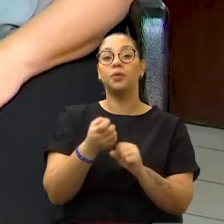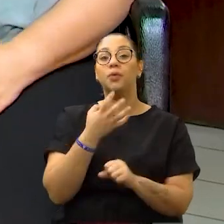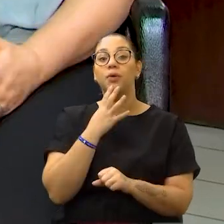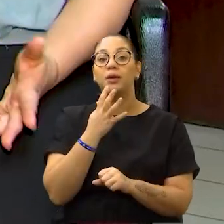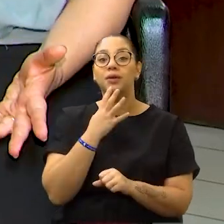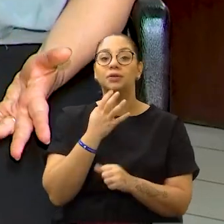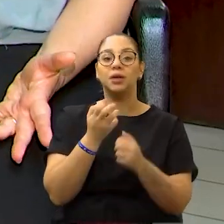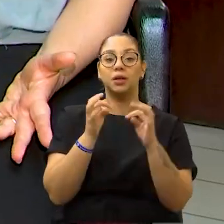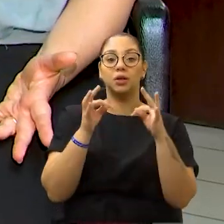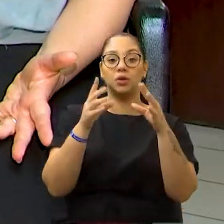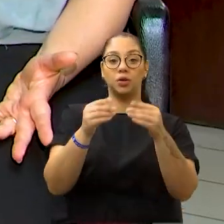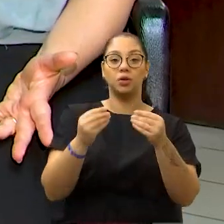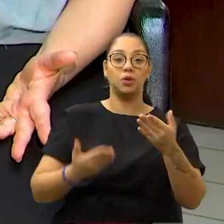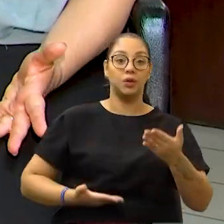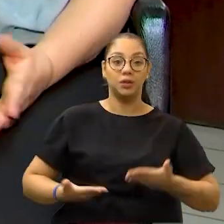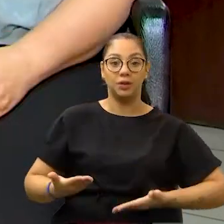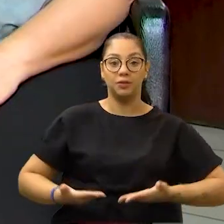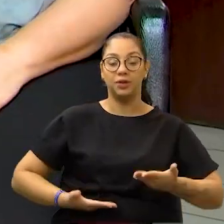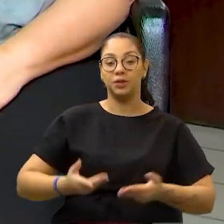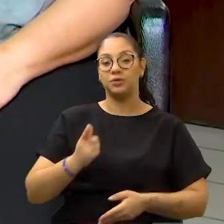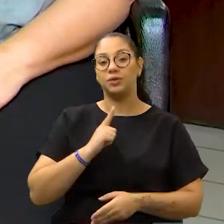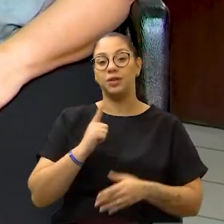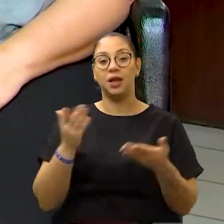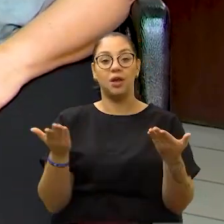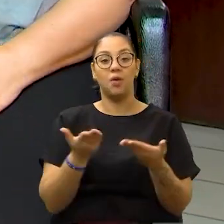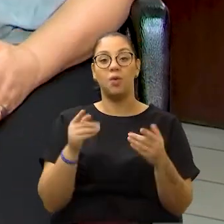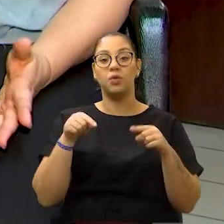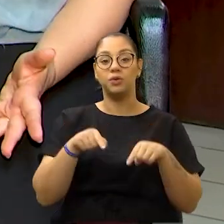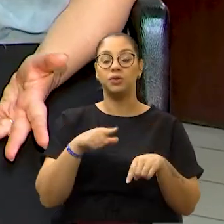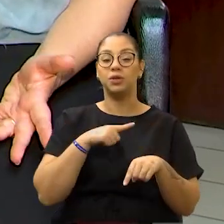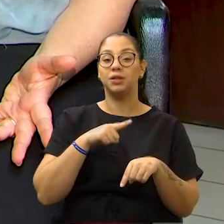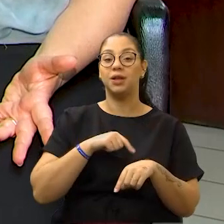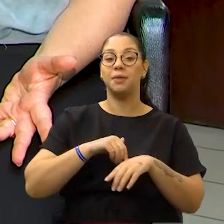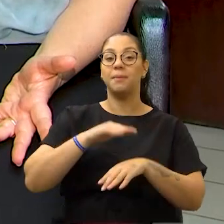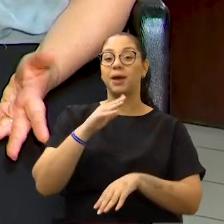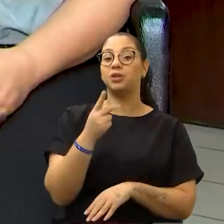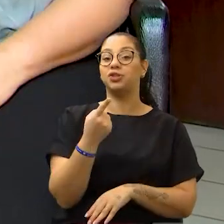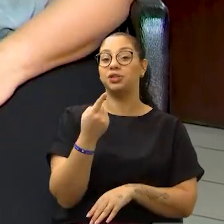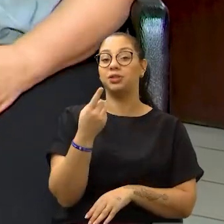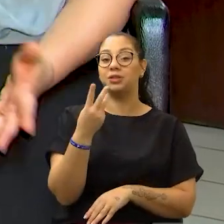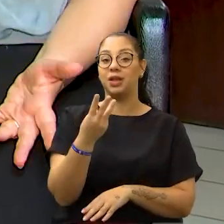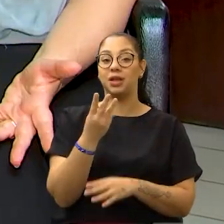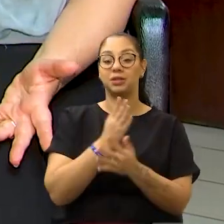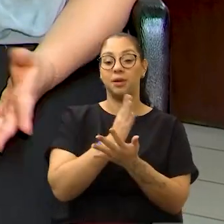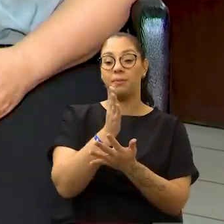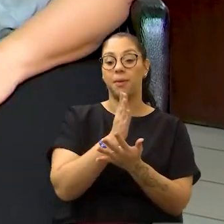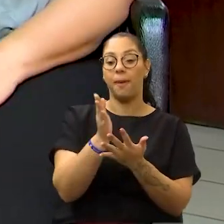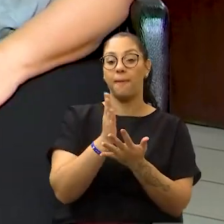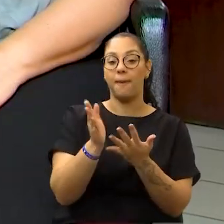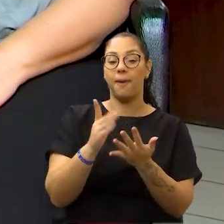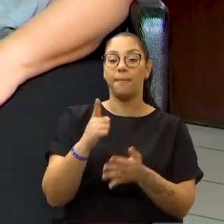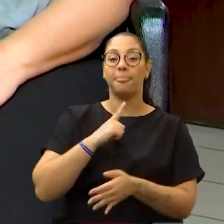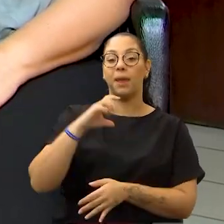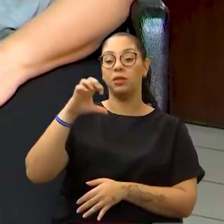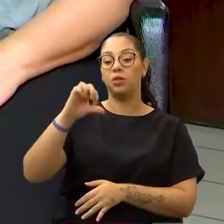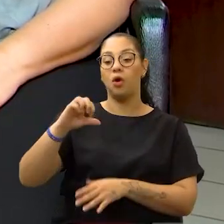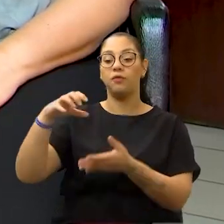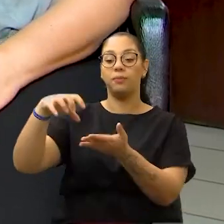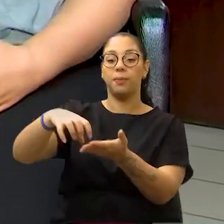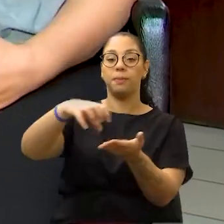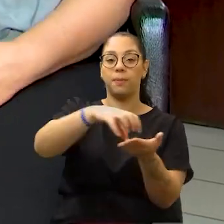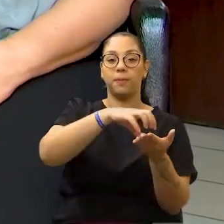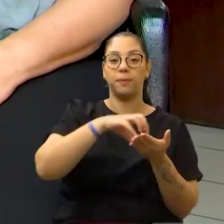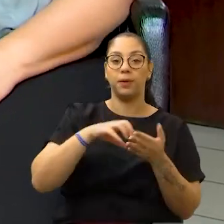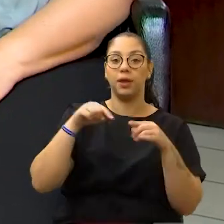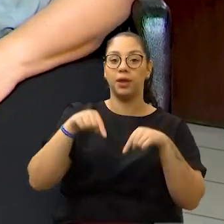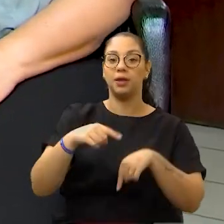verificar todos os serviços, né? Hoje são mais de 13 serviços, 9 endereços na cidade de Campinas.